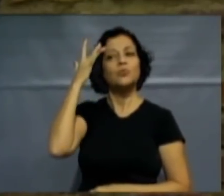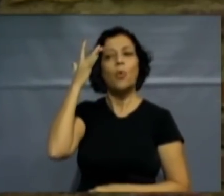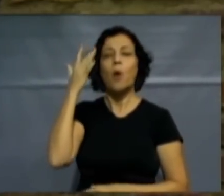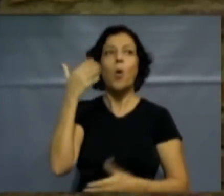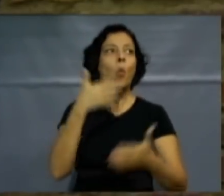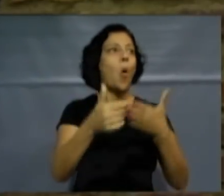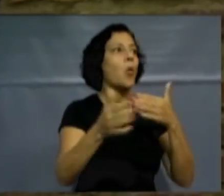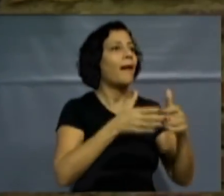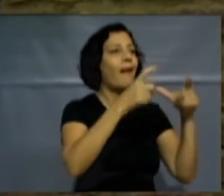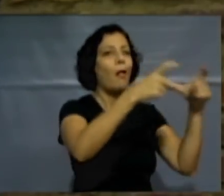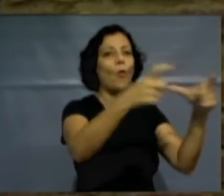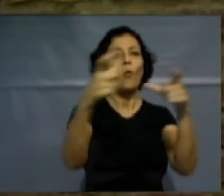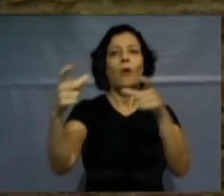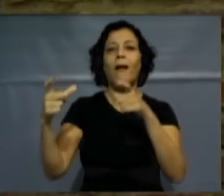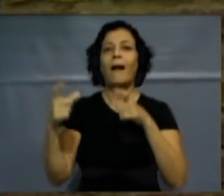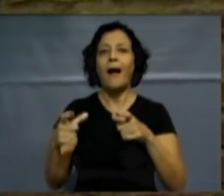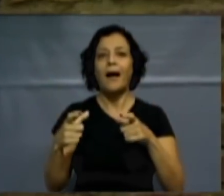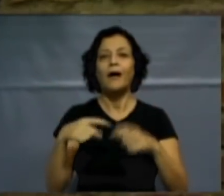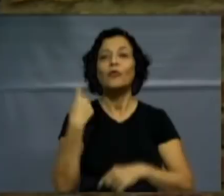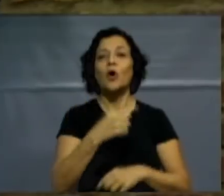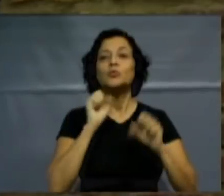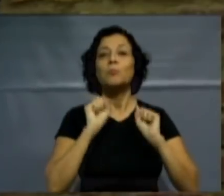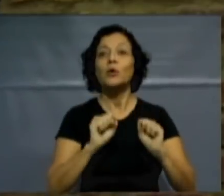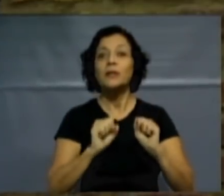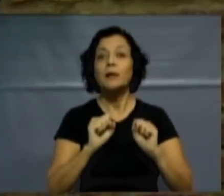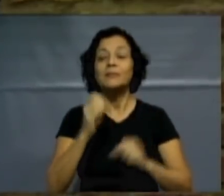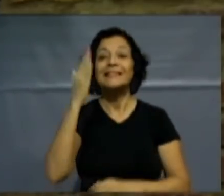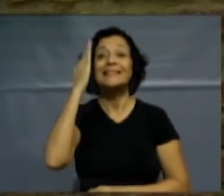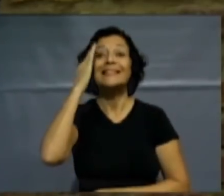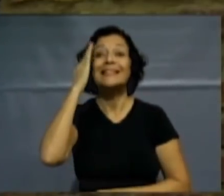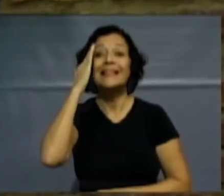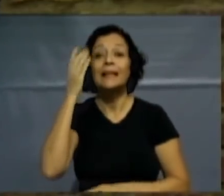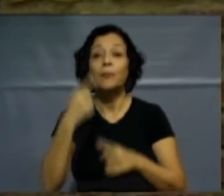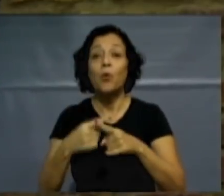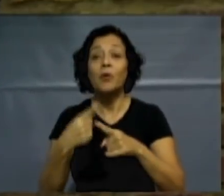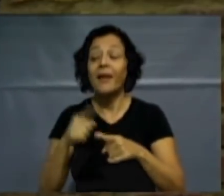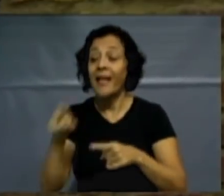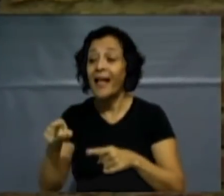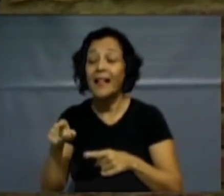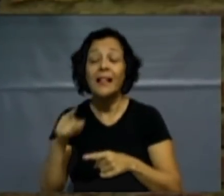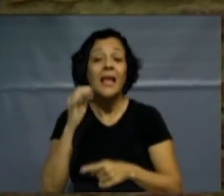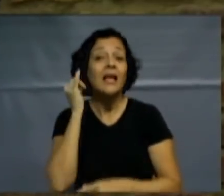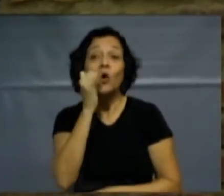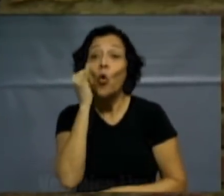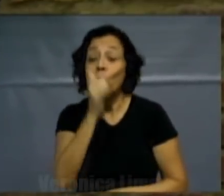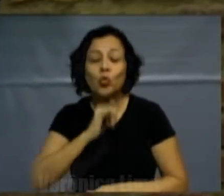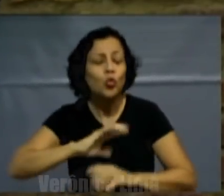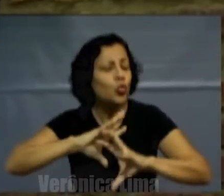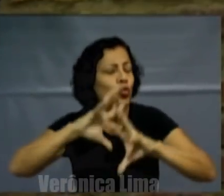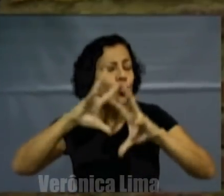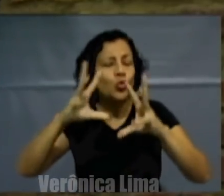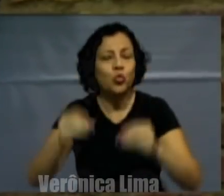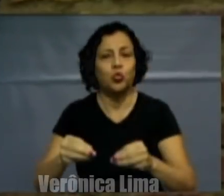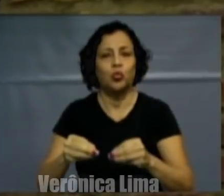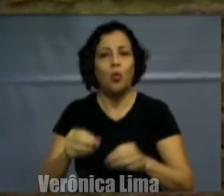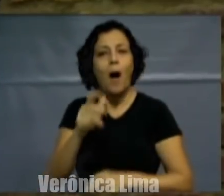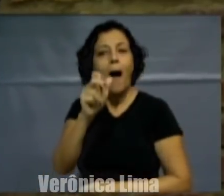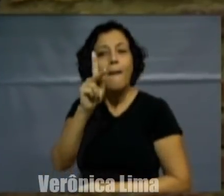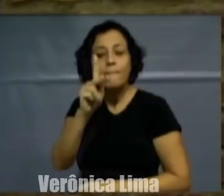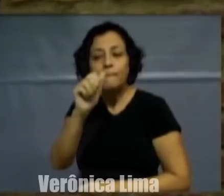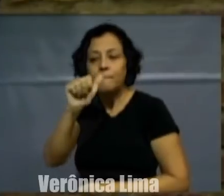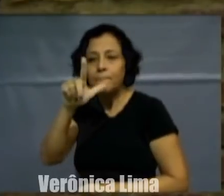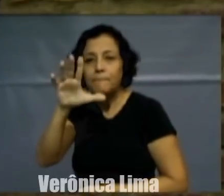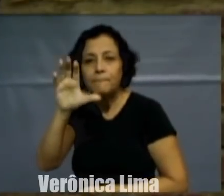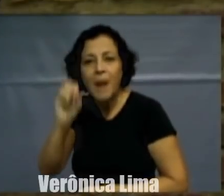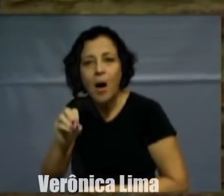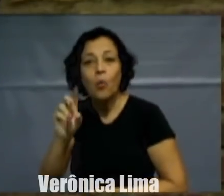cabe em qualquer contexto. Ele abordou tudo, falou de tudo. Teve uma grande conversão, teve uma troca